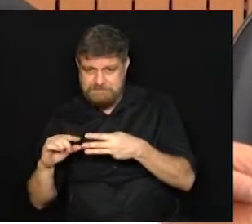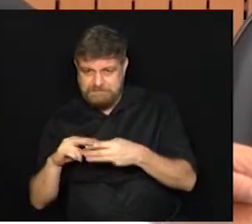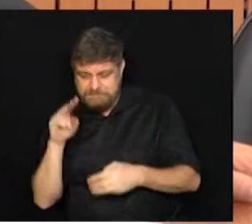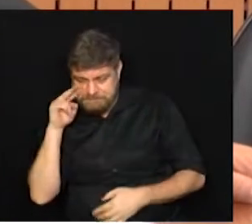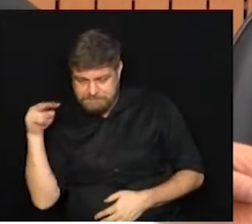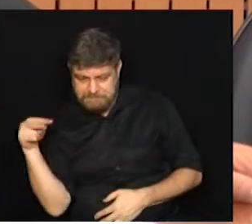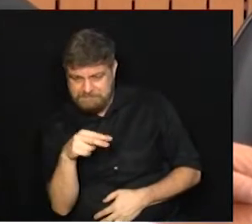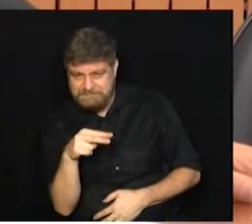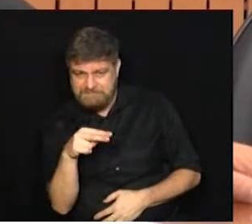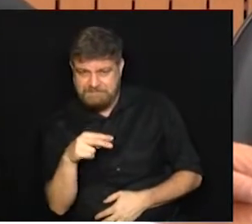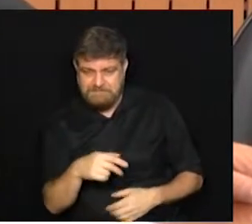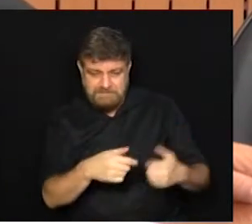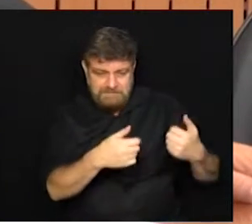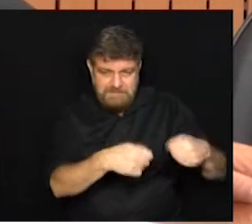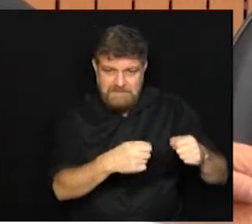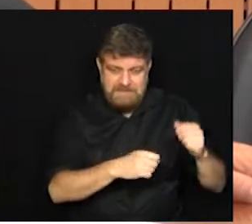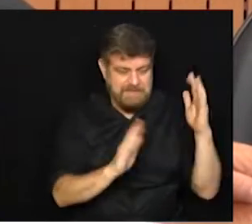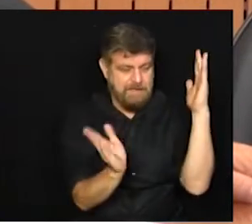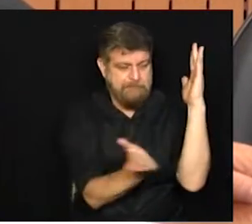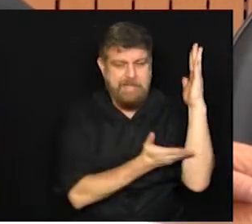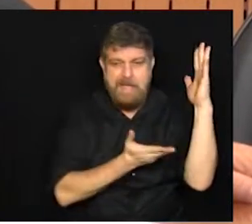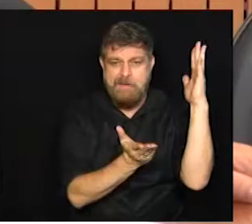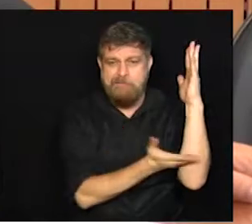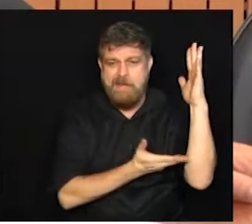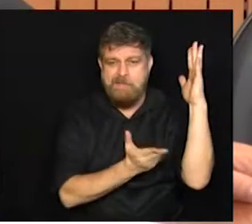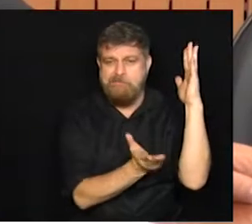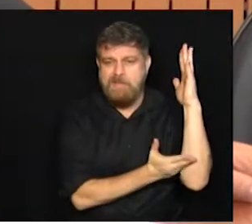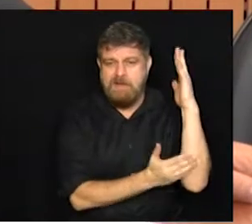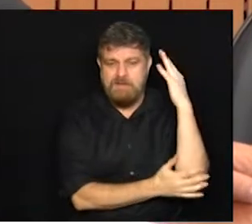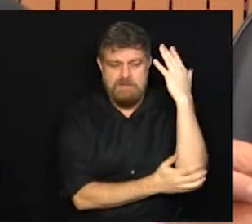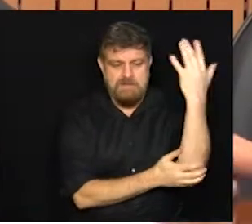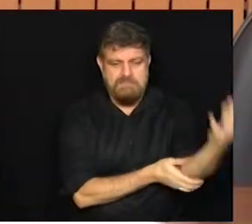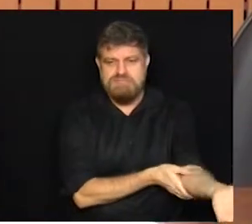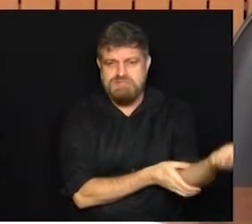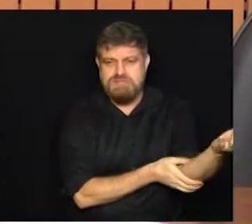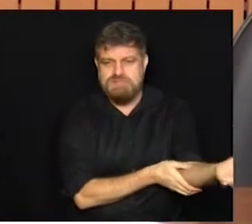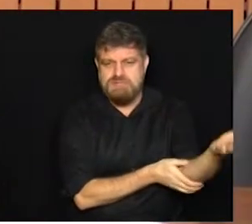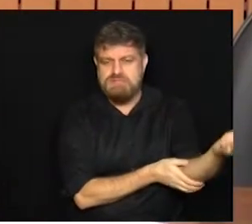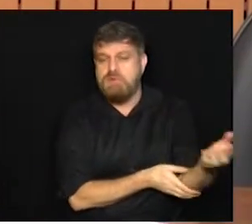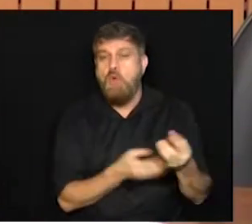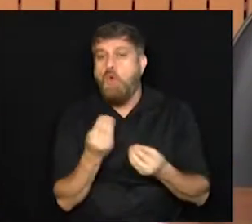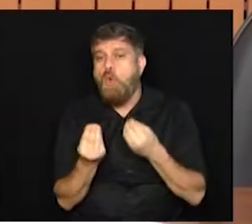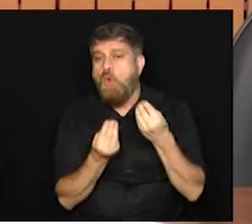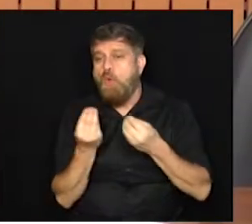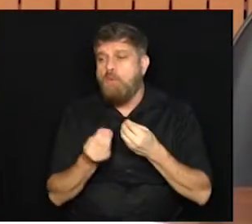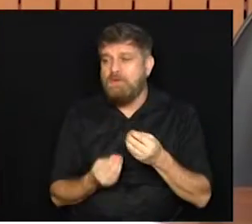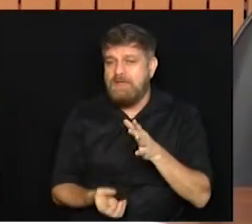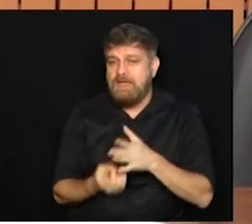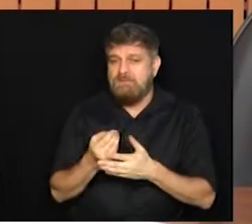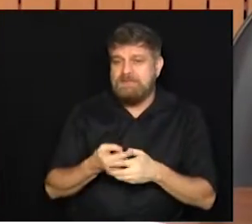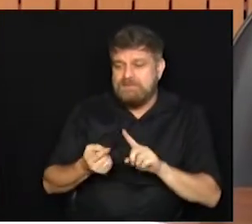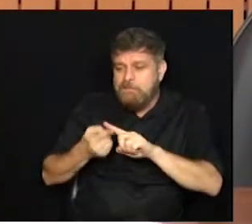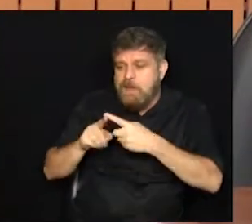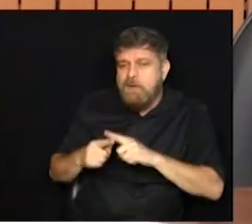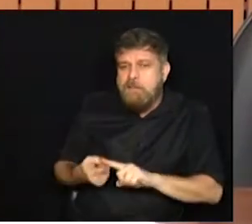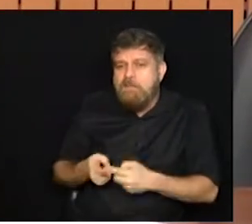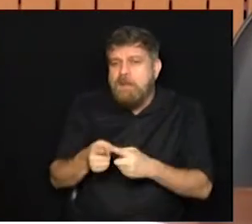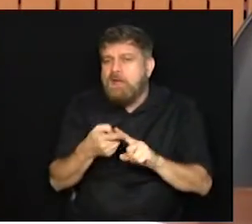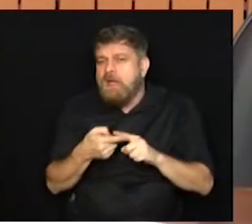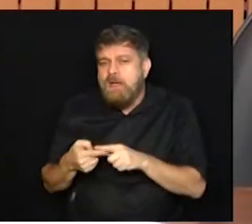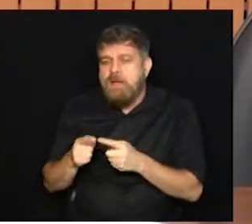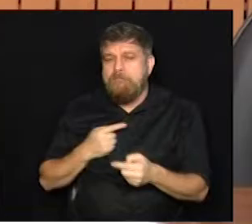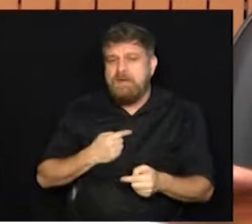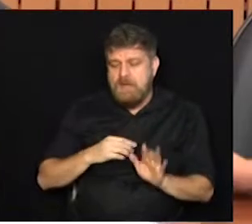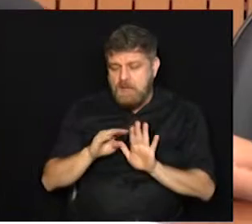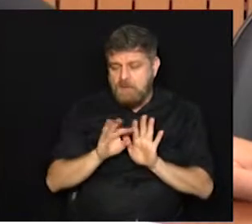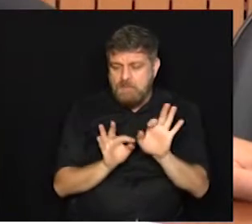situação, necessidade de remoção de árvores, como é que é feita a negociação para a finalização do projeto, eventualmente